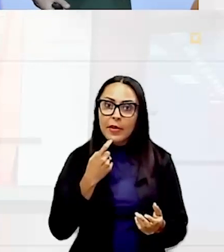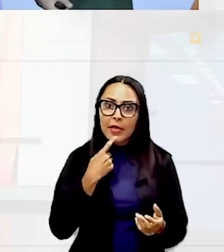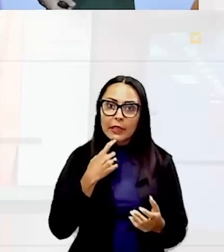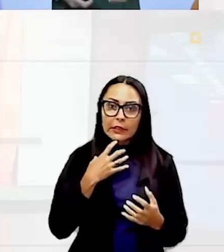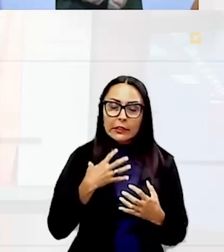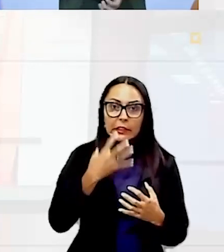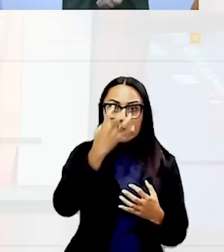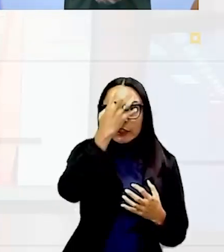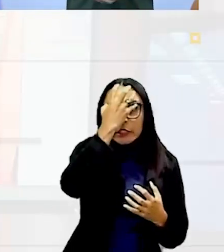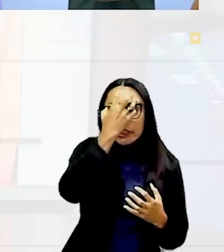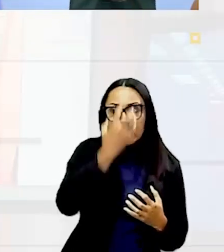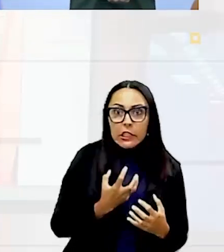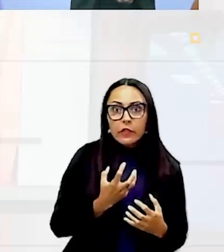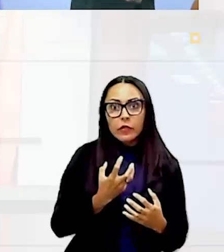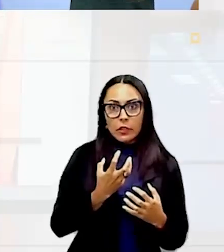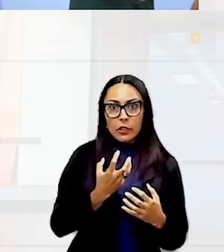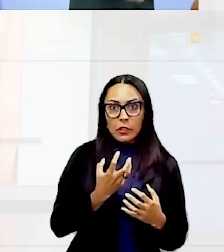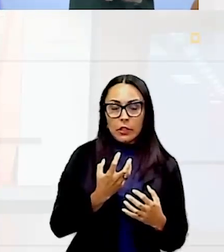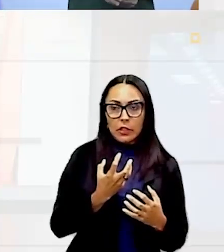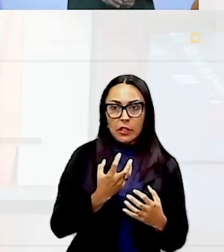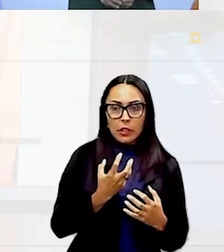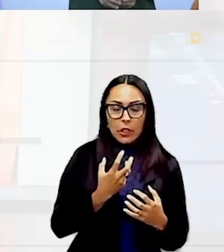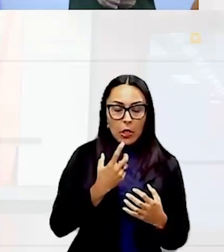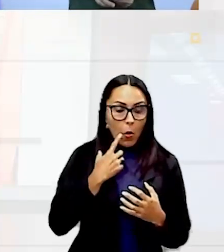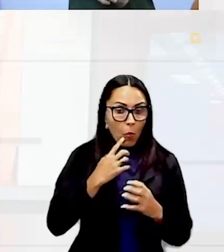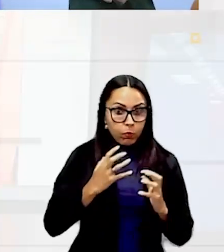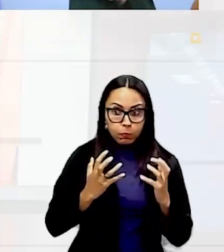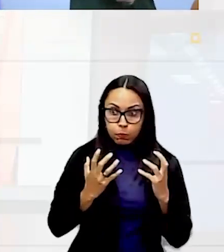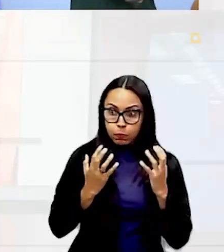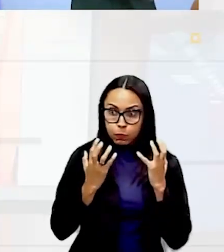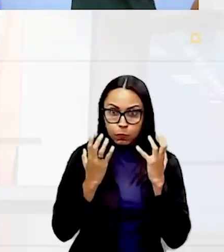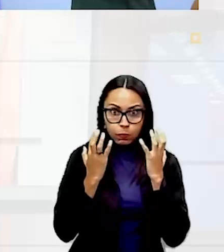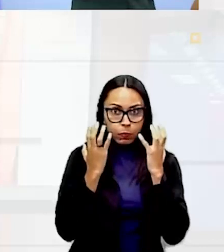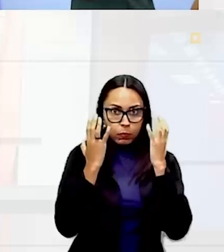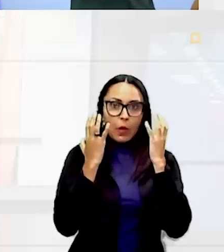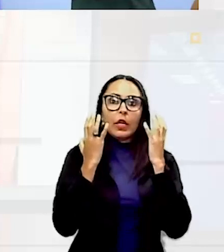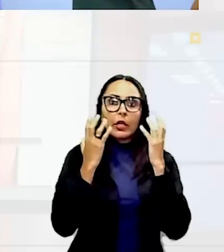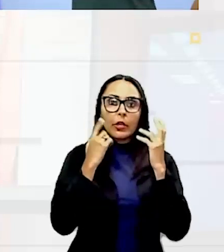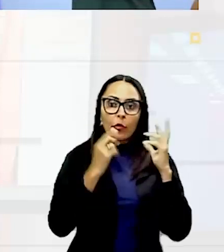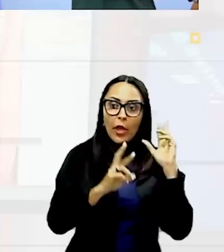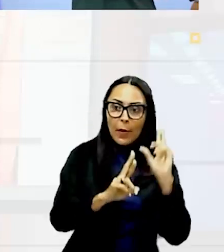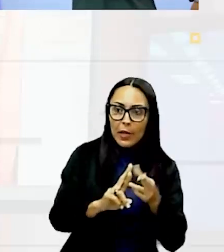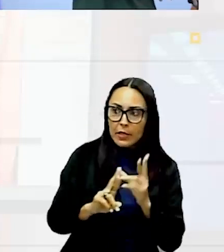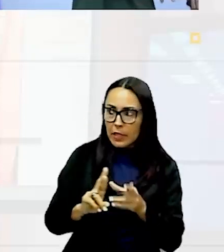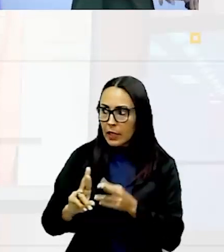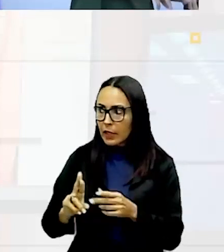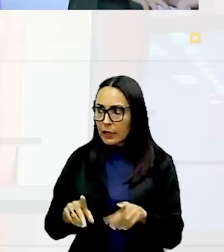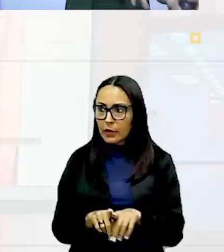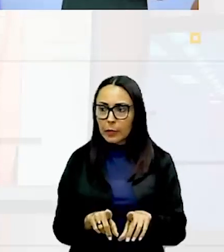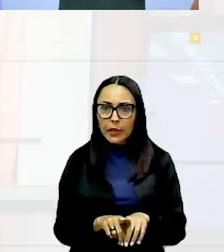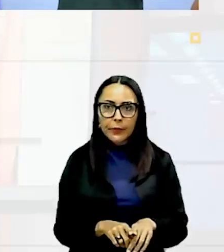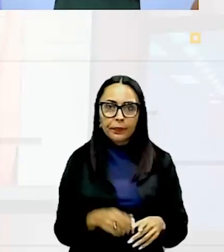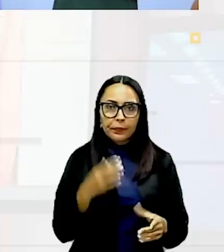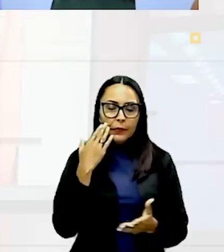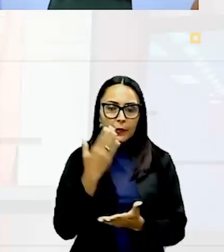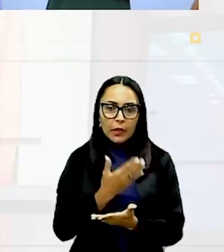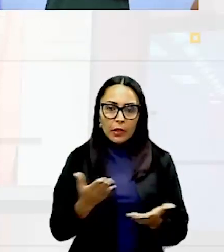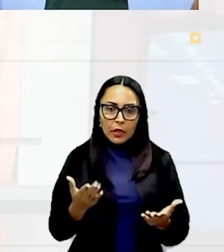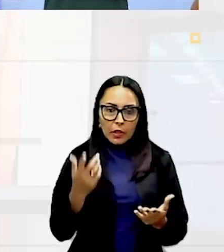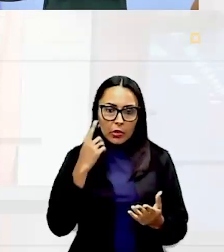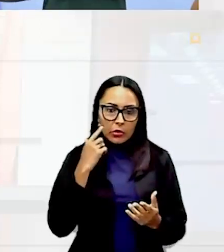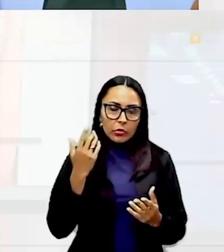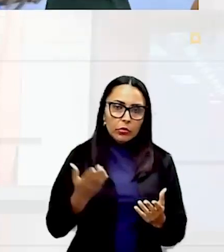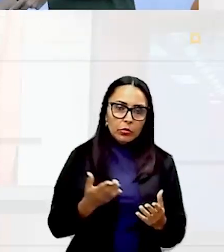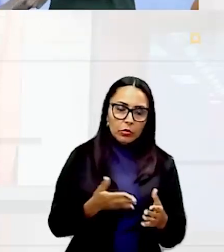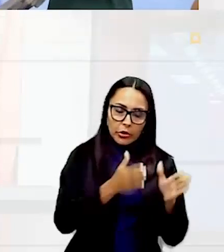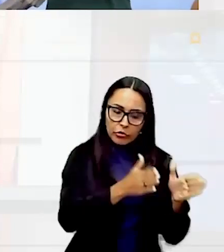raiva, que é a cor foi representada na raiva dos